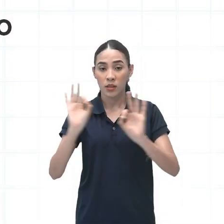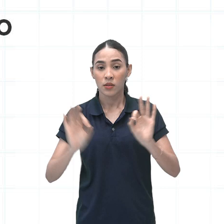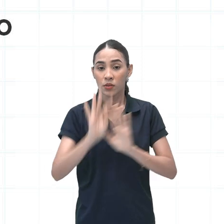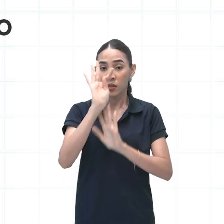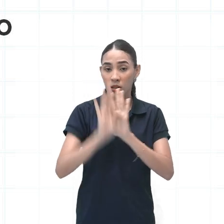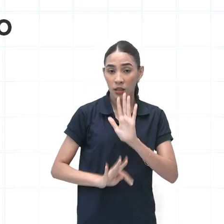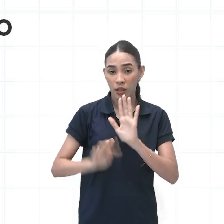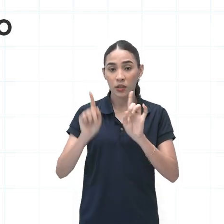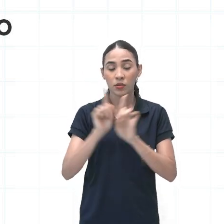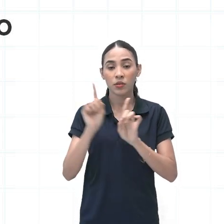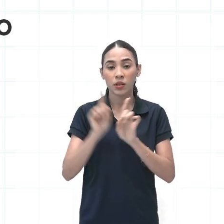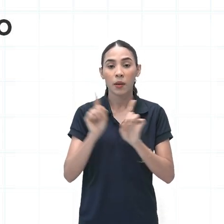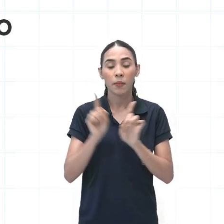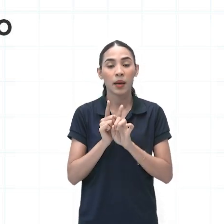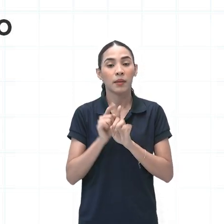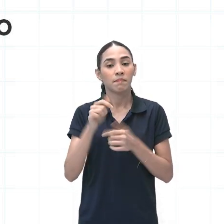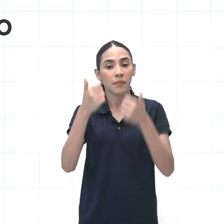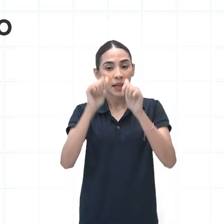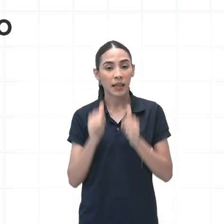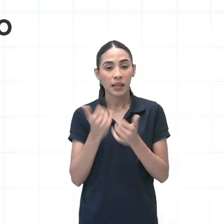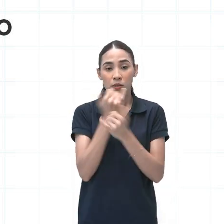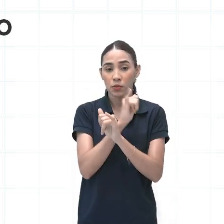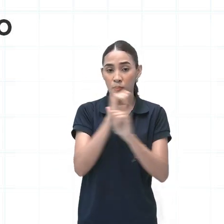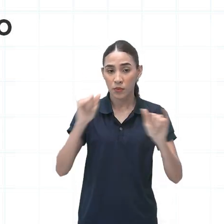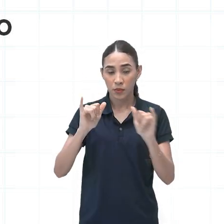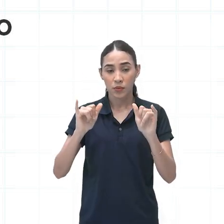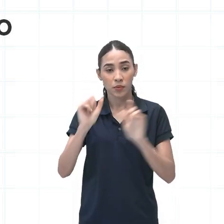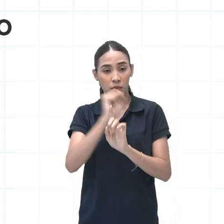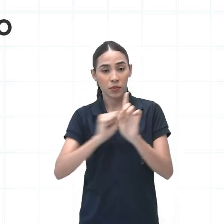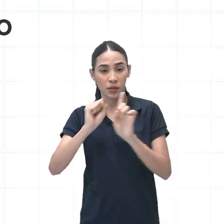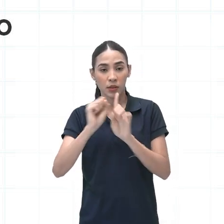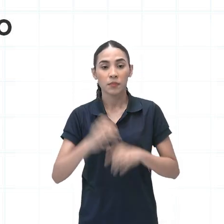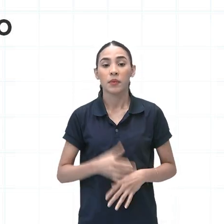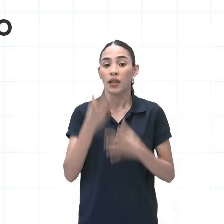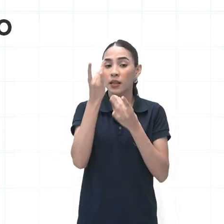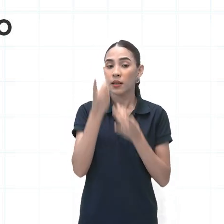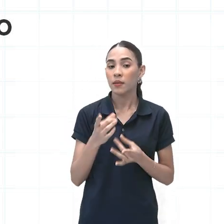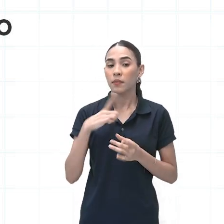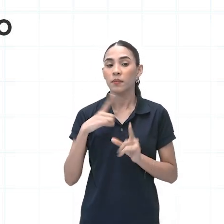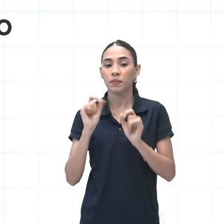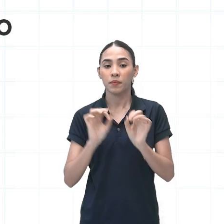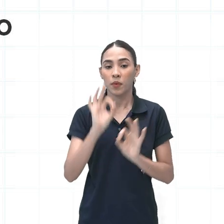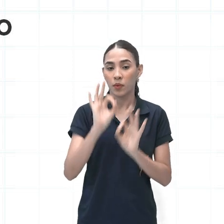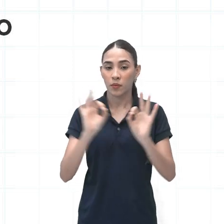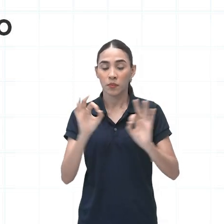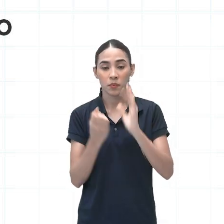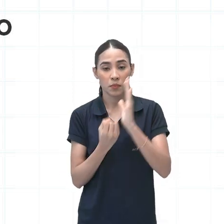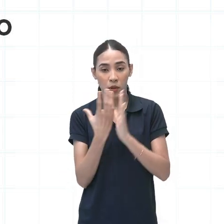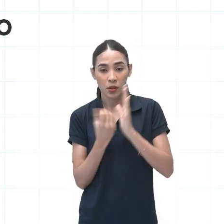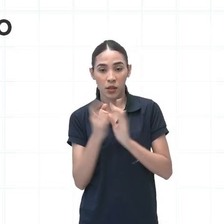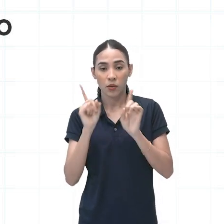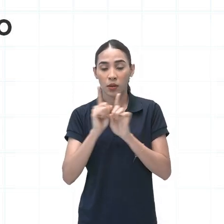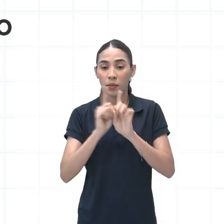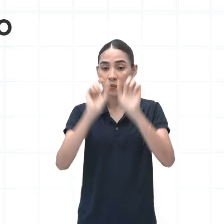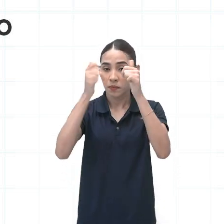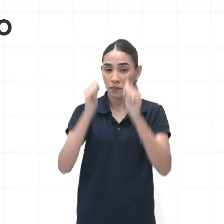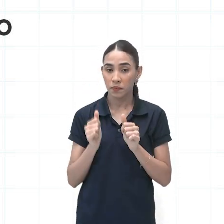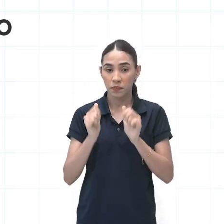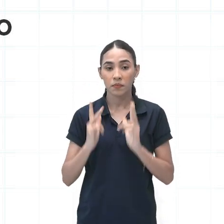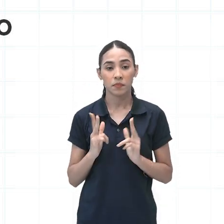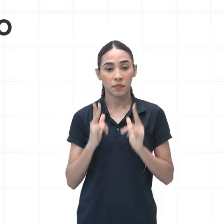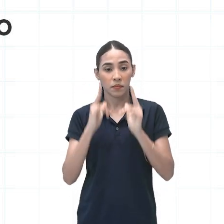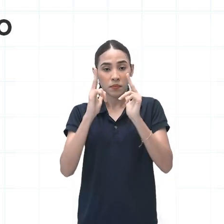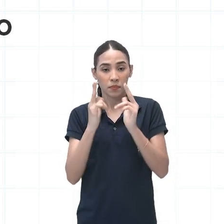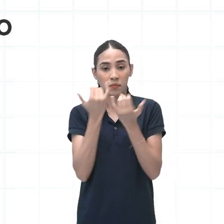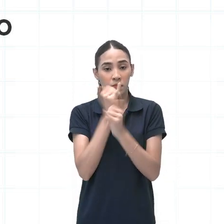de textos e de peças publicitárias de campanhas sociais, detalhamento, planejamento, produção, revisão